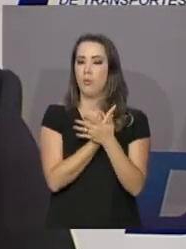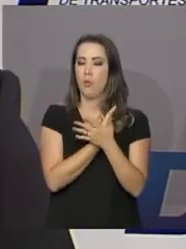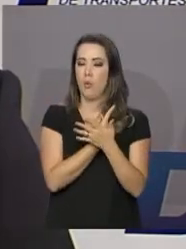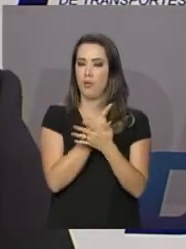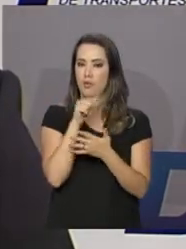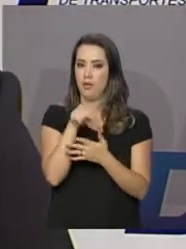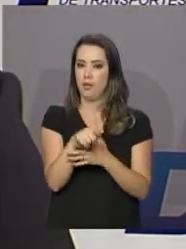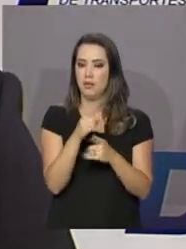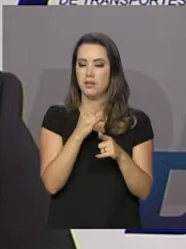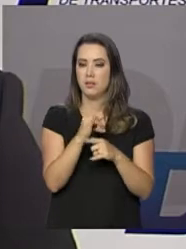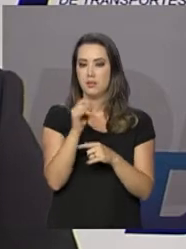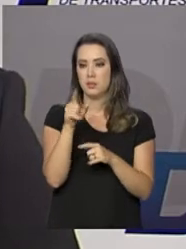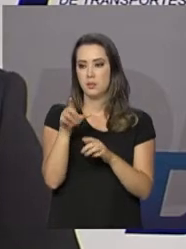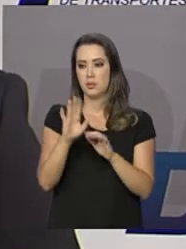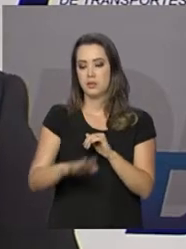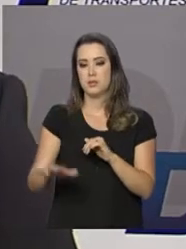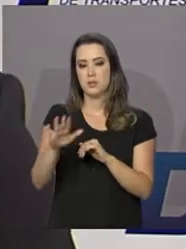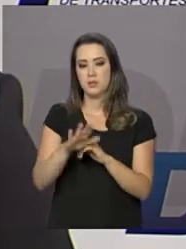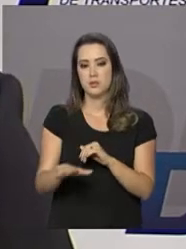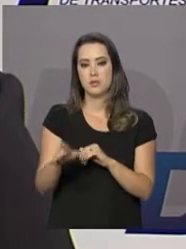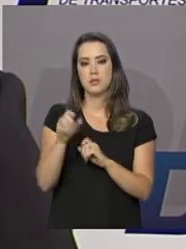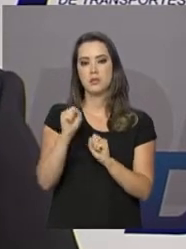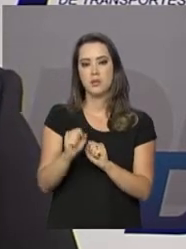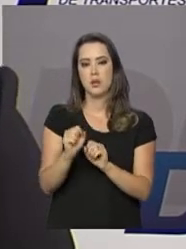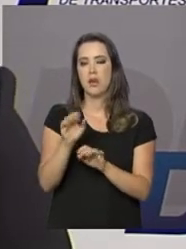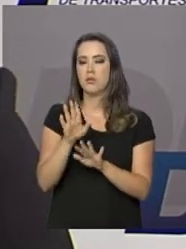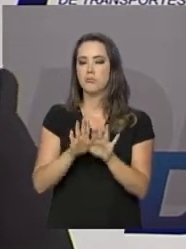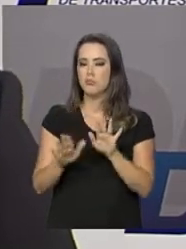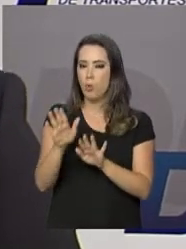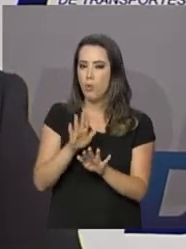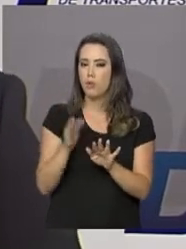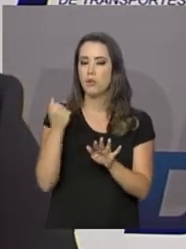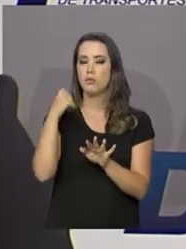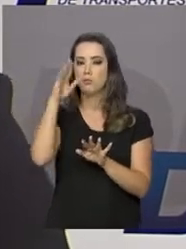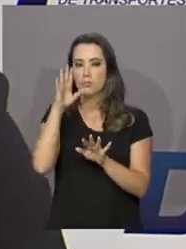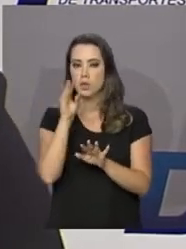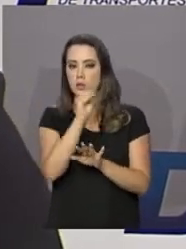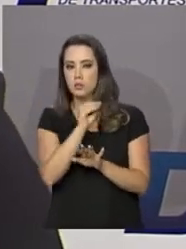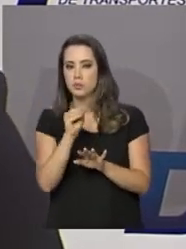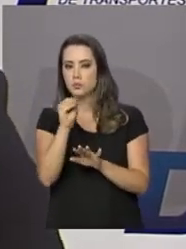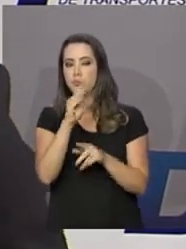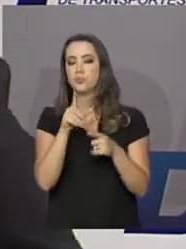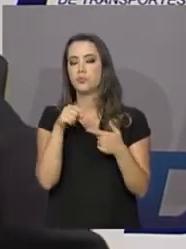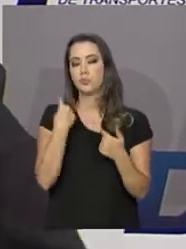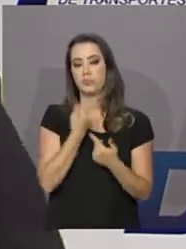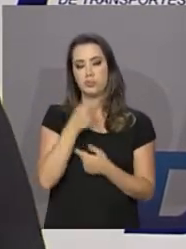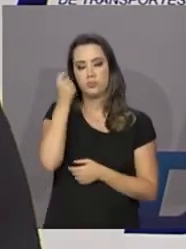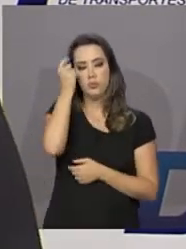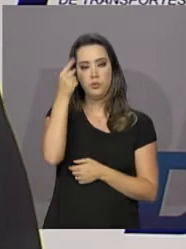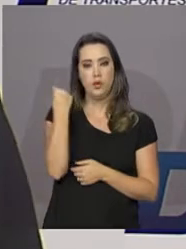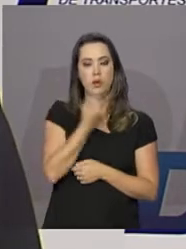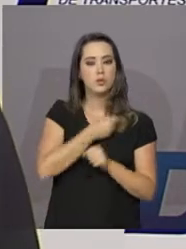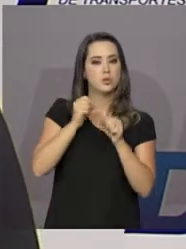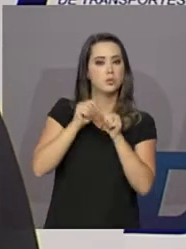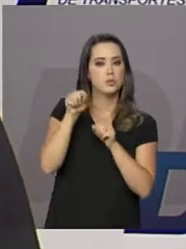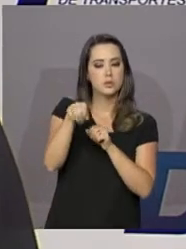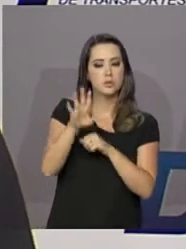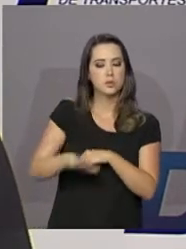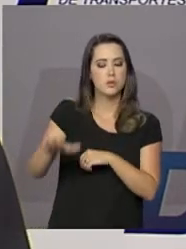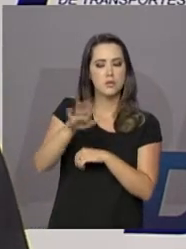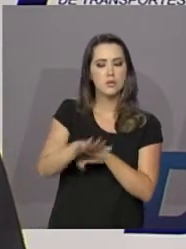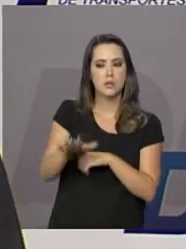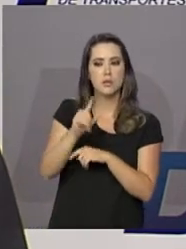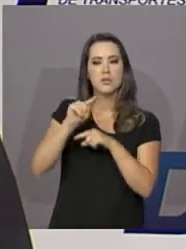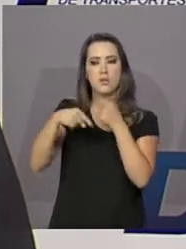é é agentes vulneráveis dentro trânsito também então aí a gente fazer com que essas crianças trabalham como agentes multiplicadores